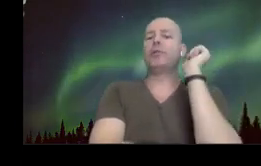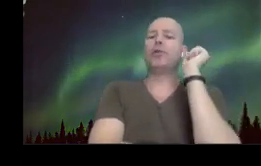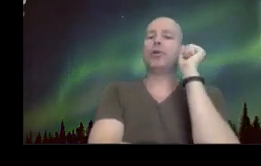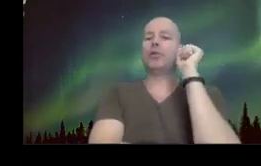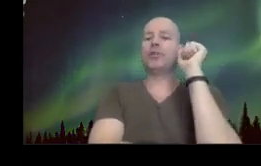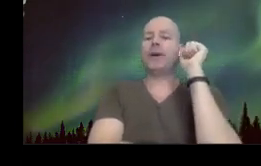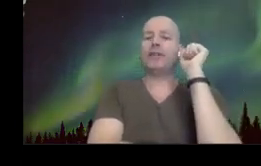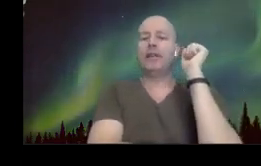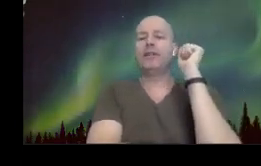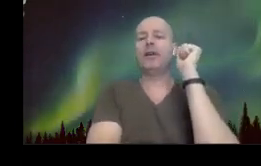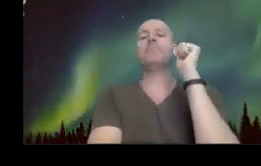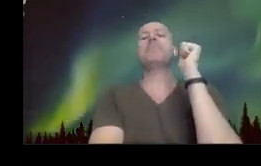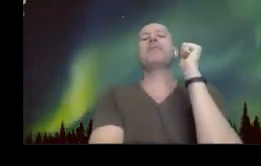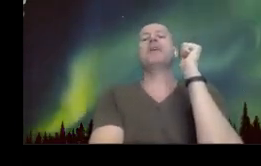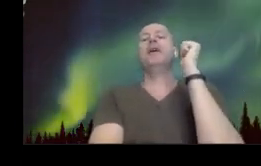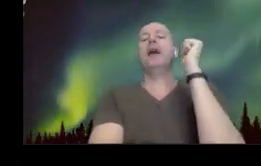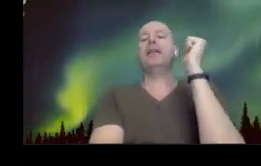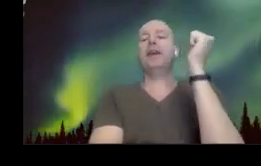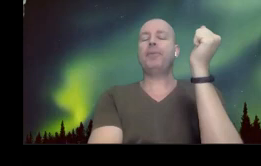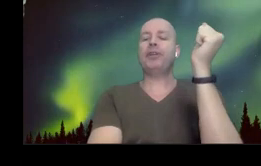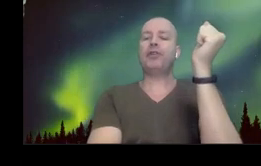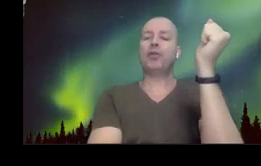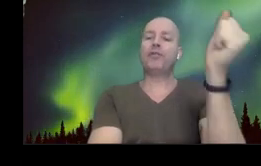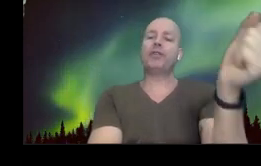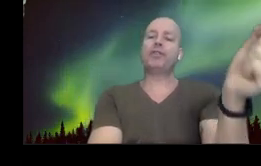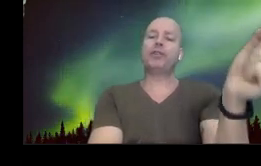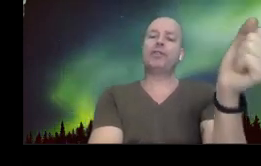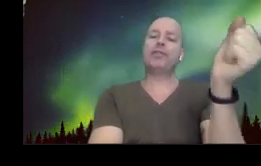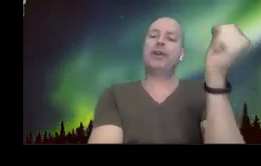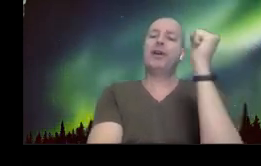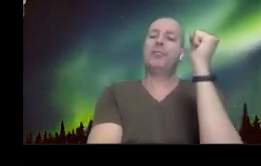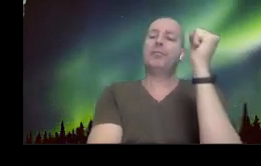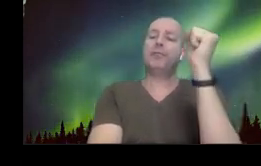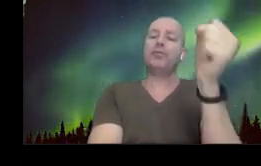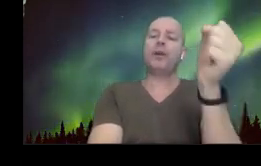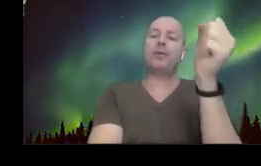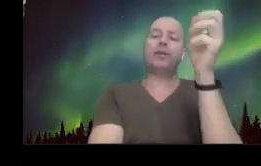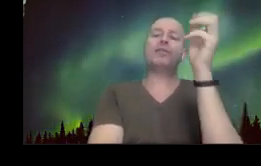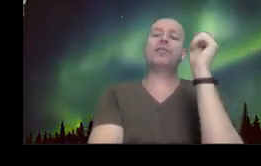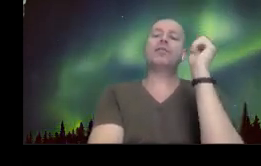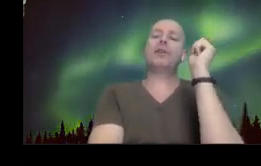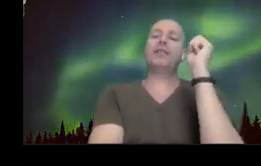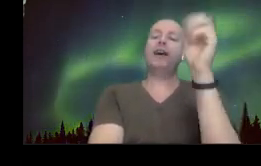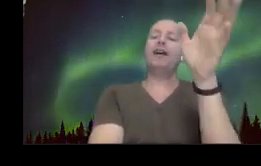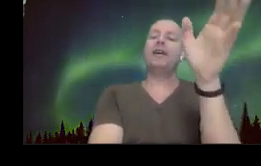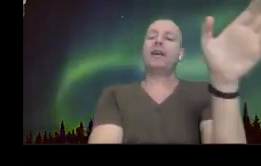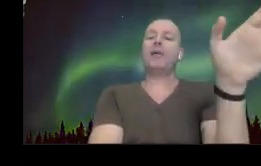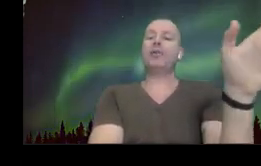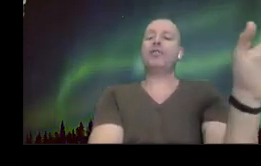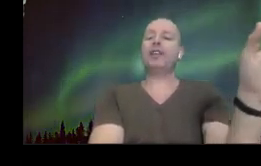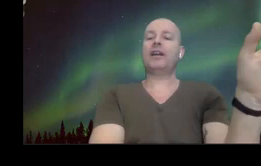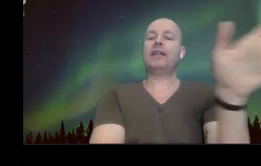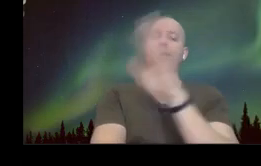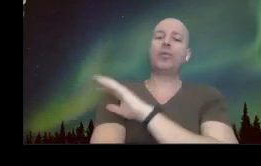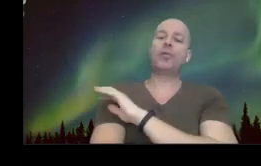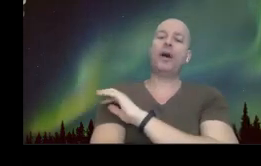em cima do morro, coisa mais linda. Aí, de repente, vem o governo e diz: meus parabéns, essa área